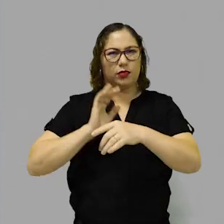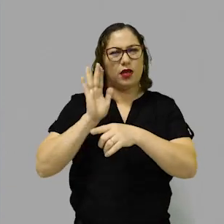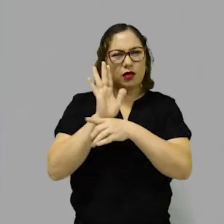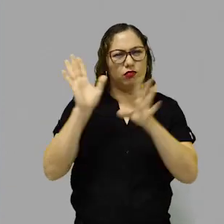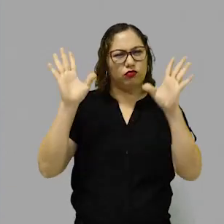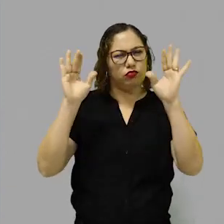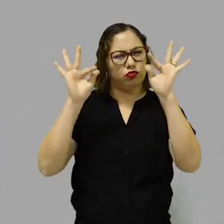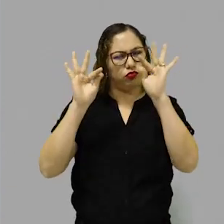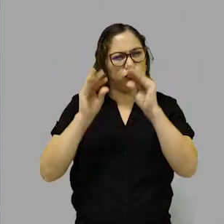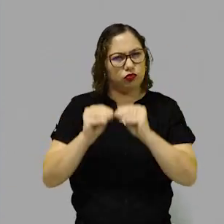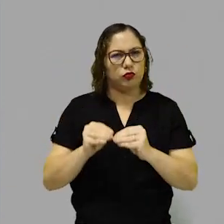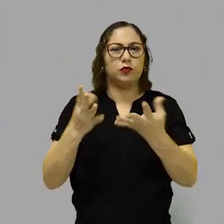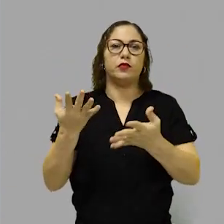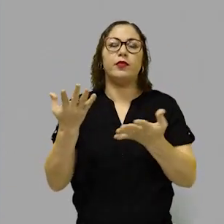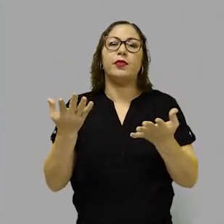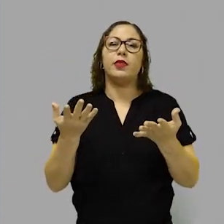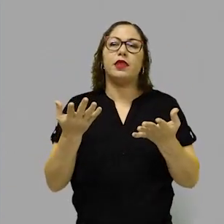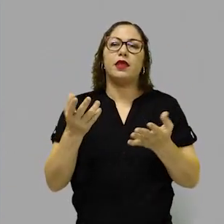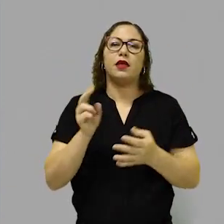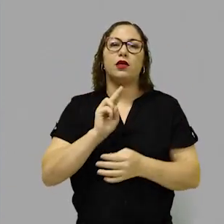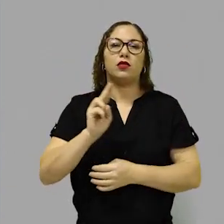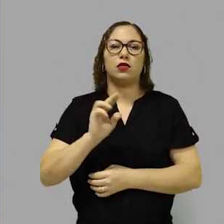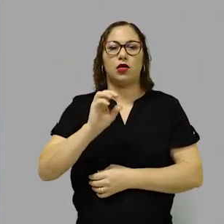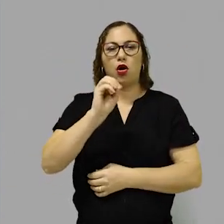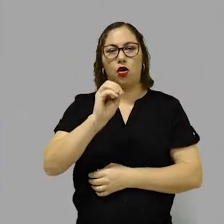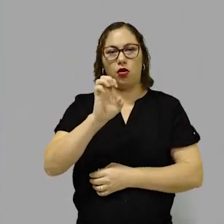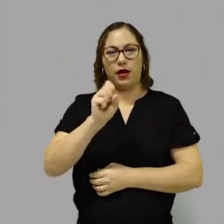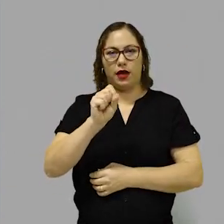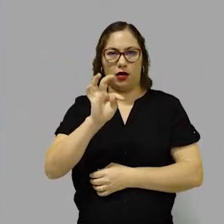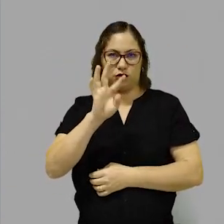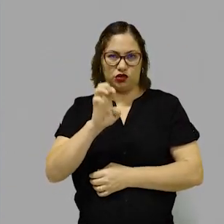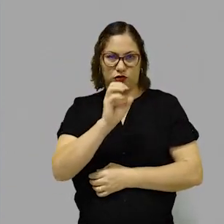tarde, nós chamamos de oeste.